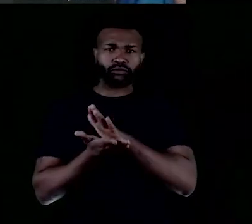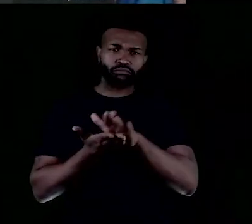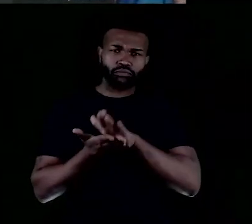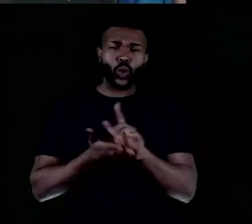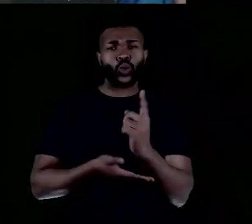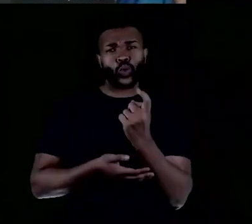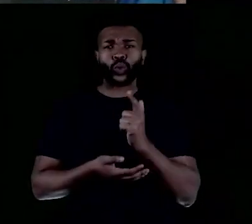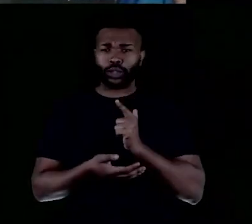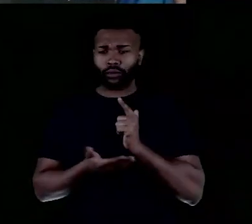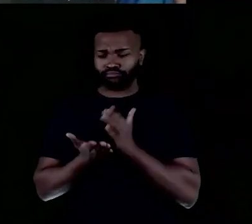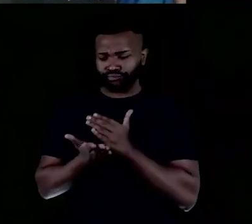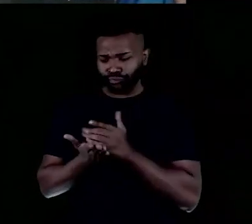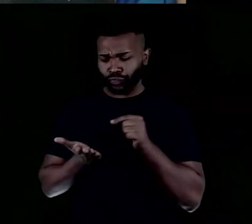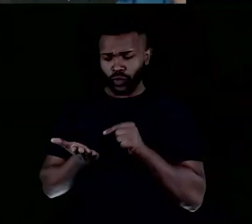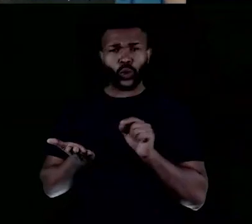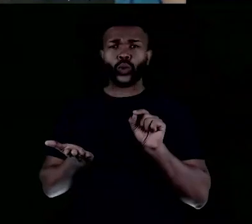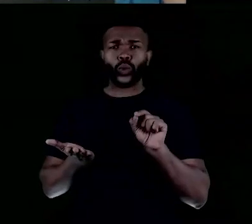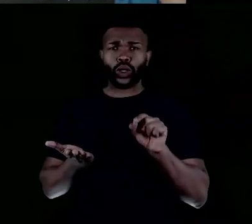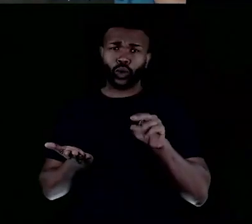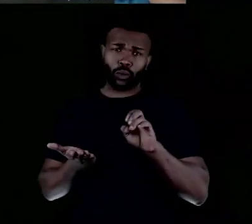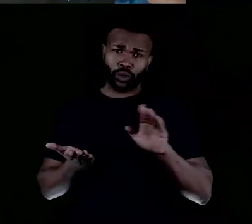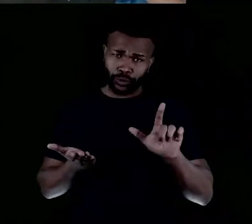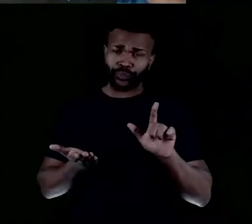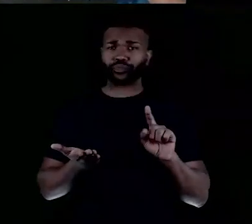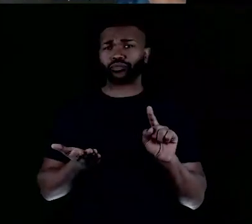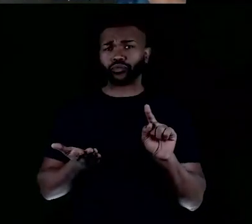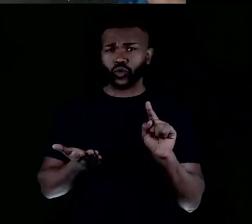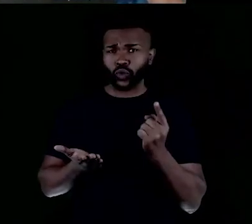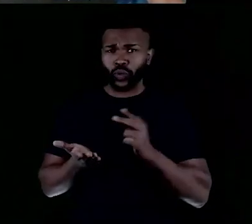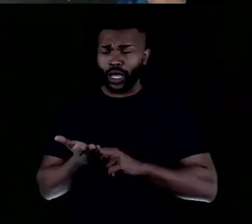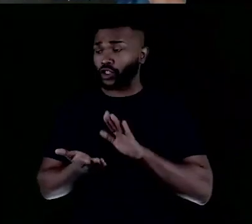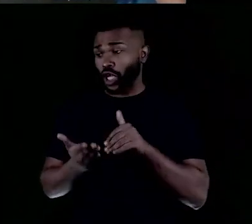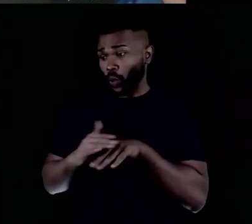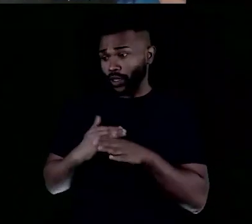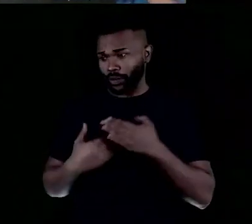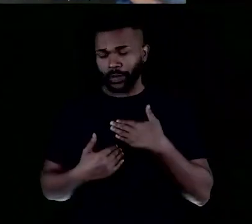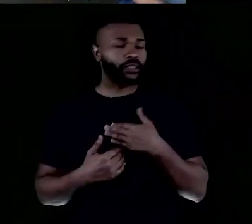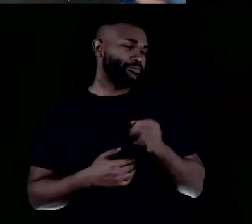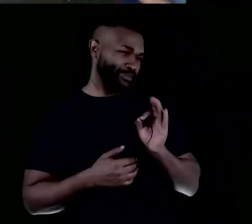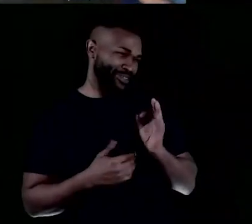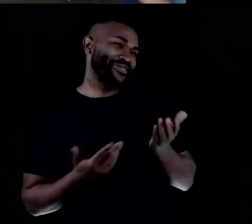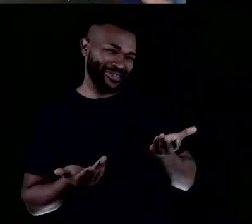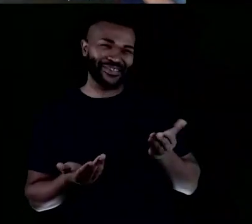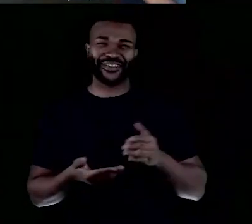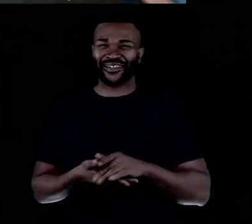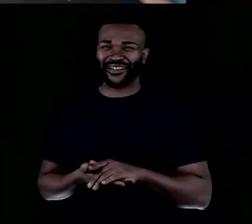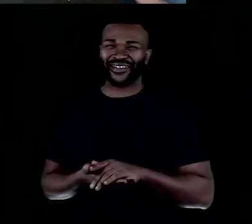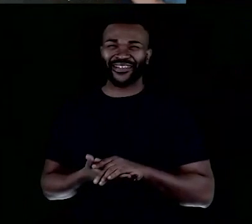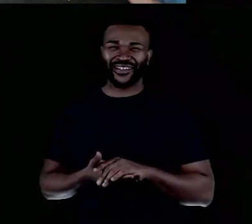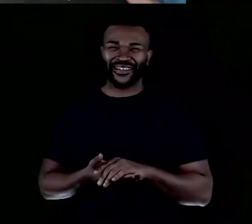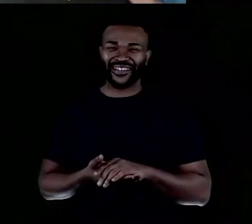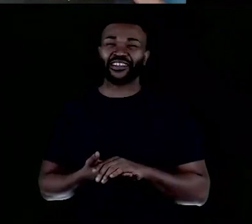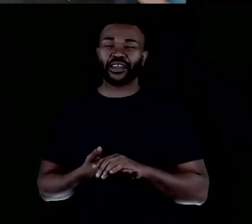Ainda tenho, dos 5 livros publicados, o único que ainda tenho fisicamente é o Nobre, assim, a última carta. Já guarda um para